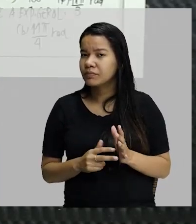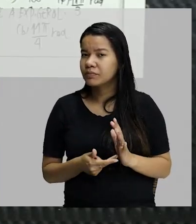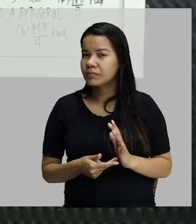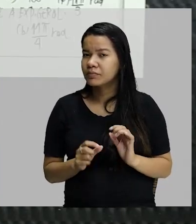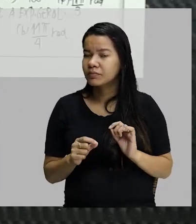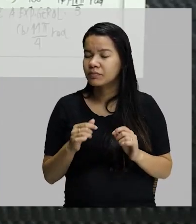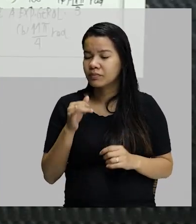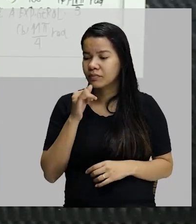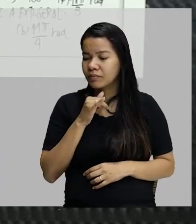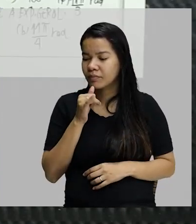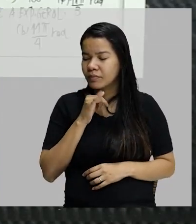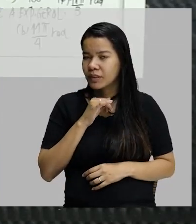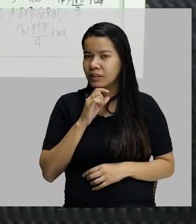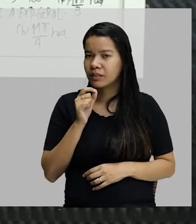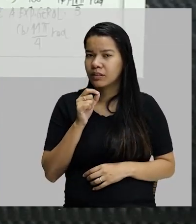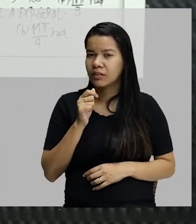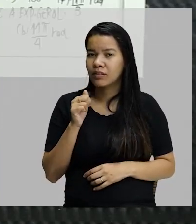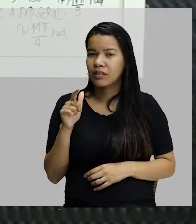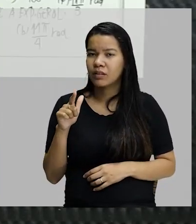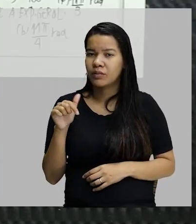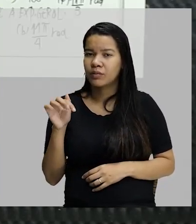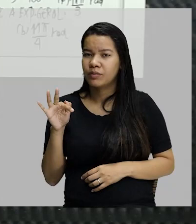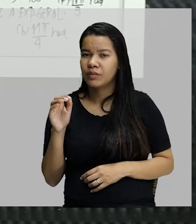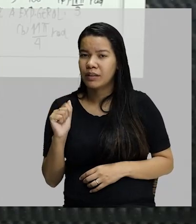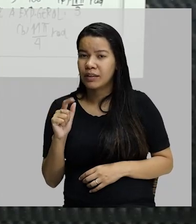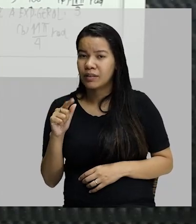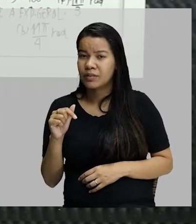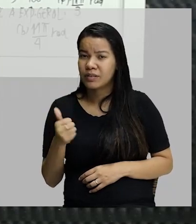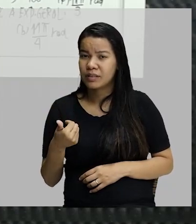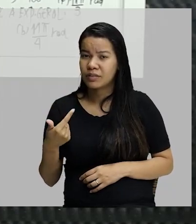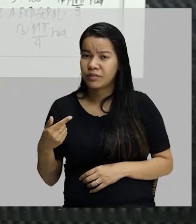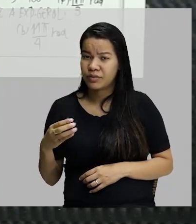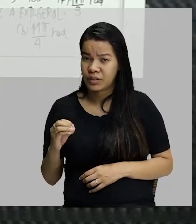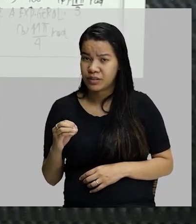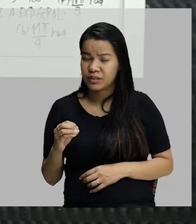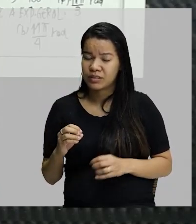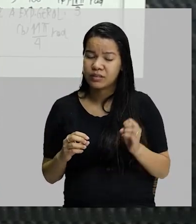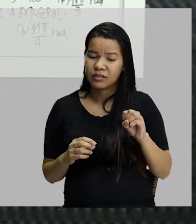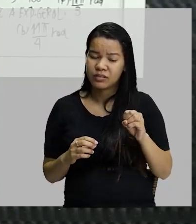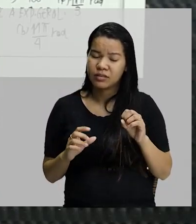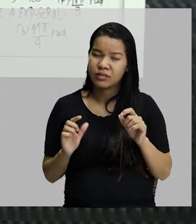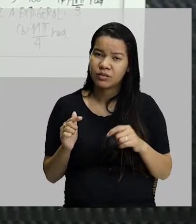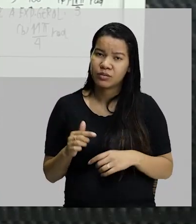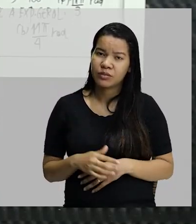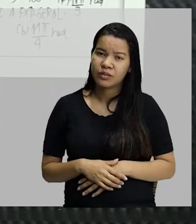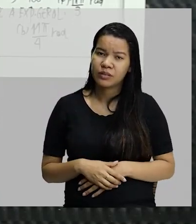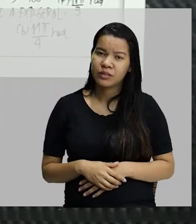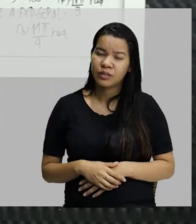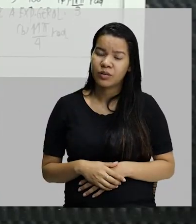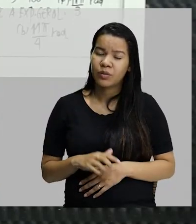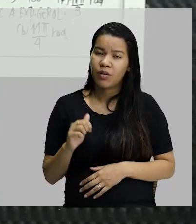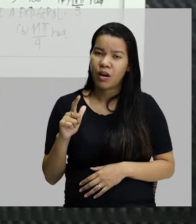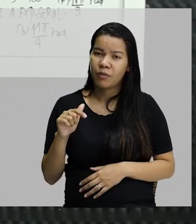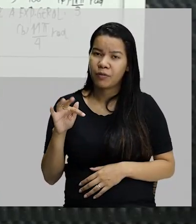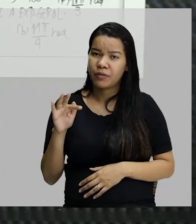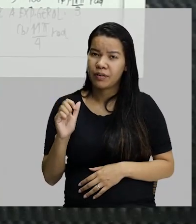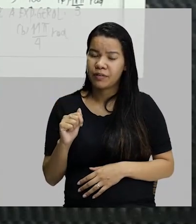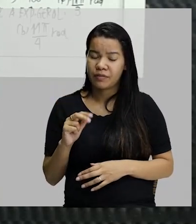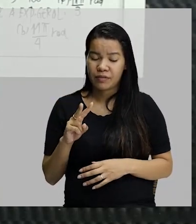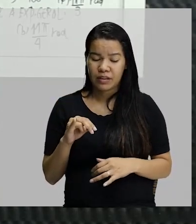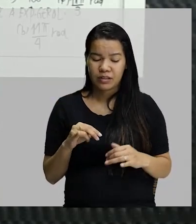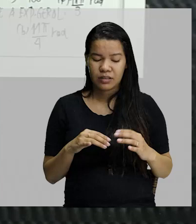você fez, esse alfa vai ser o 120? Exatamente. O alfa ele vai de 0